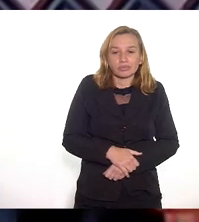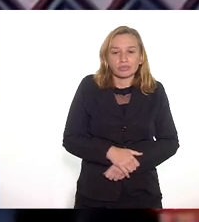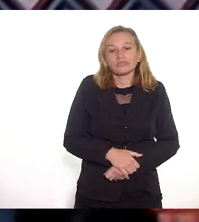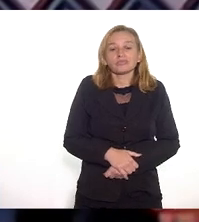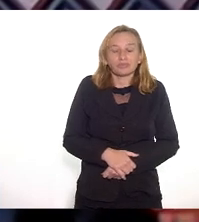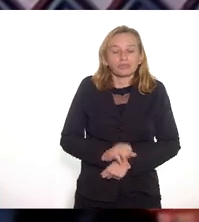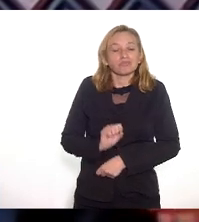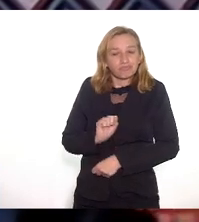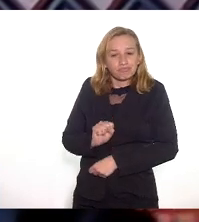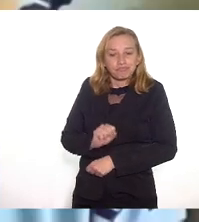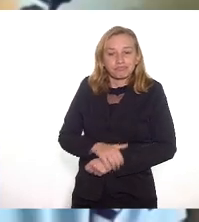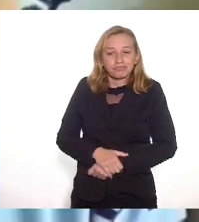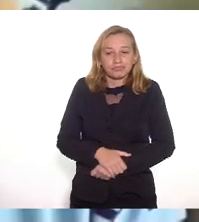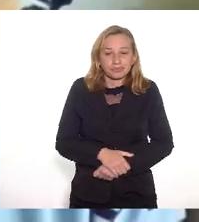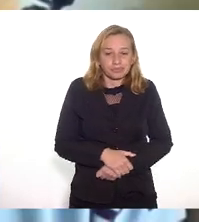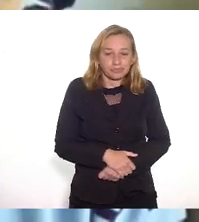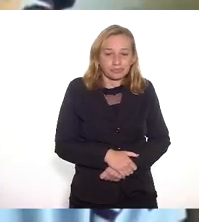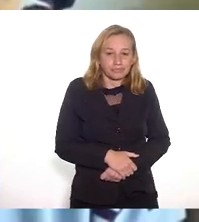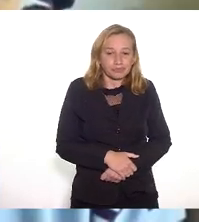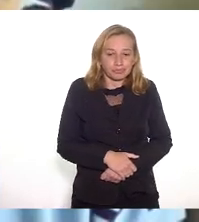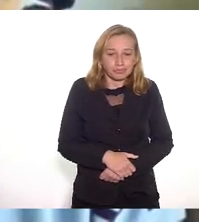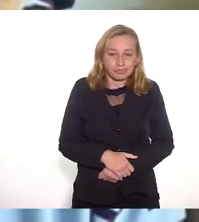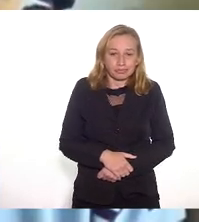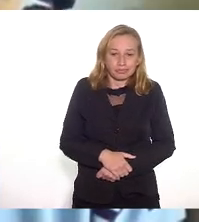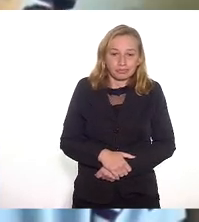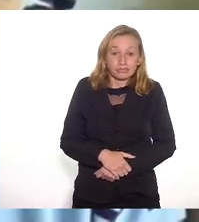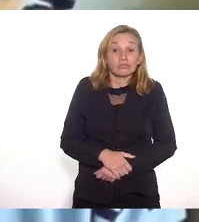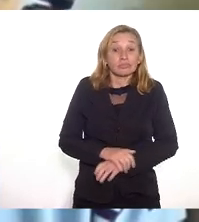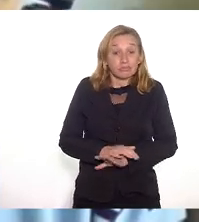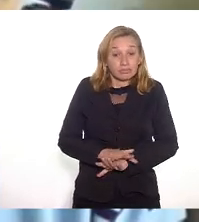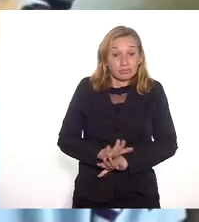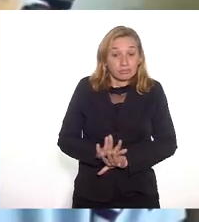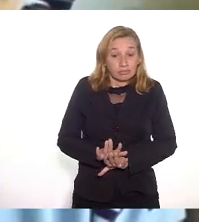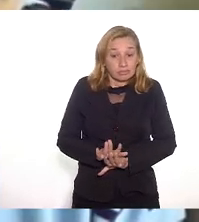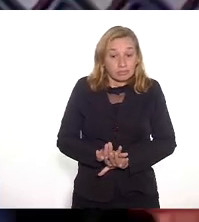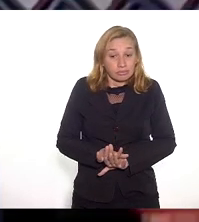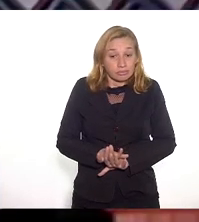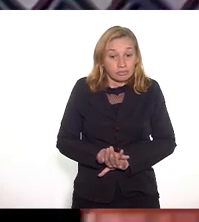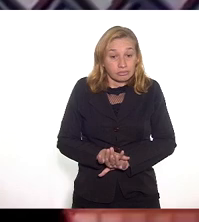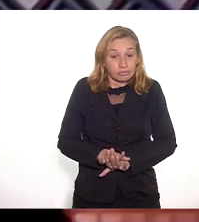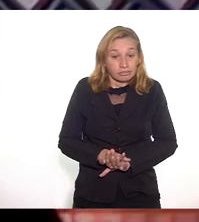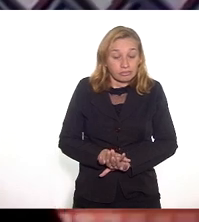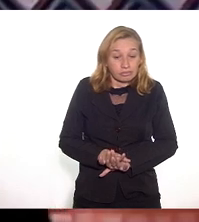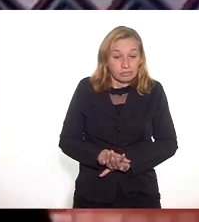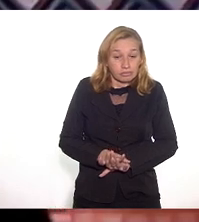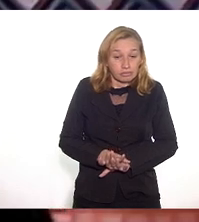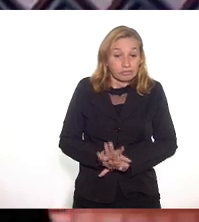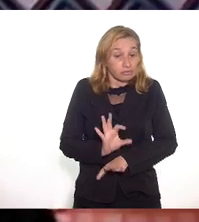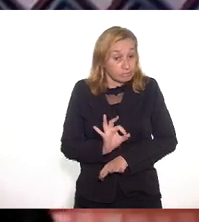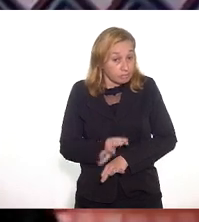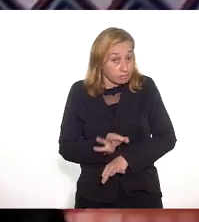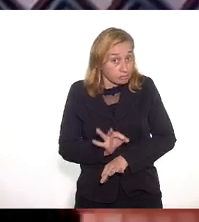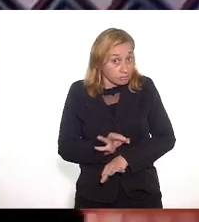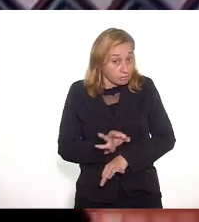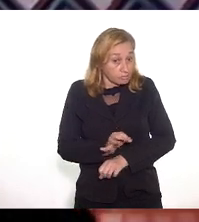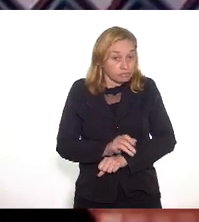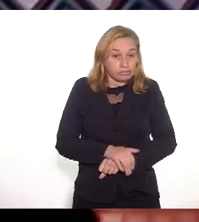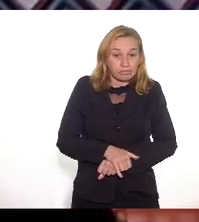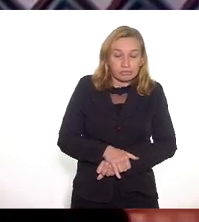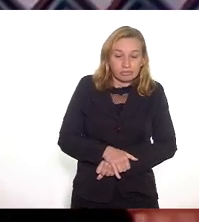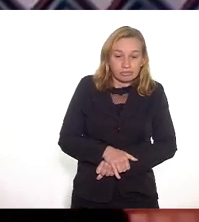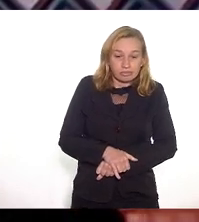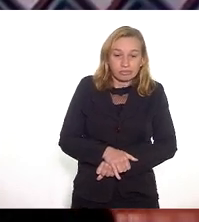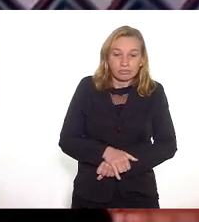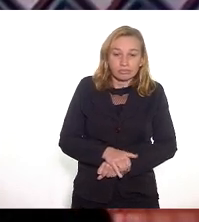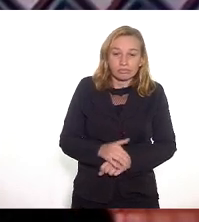Okay. Está escrito, né? Claro, desde que estejam, obviamente,